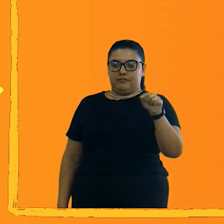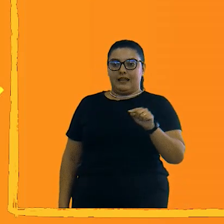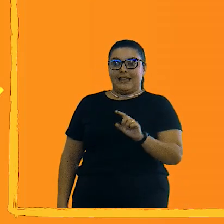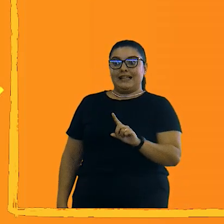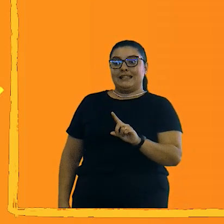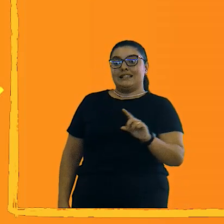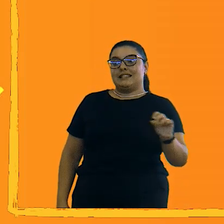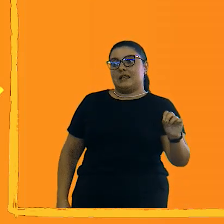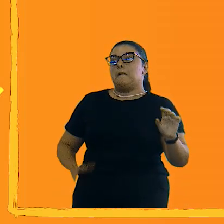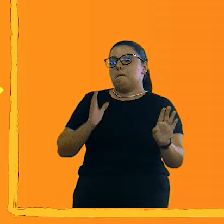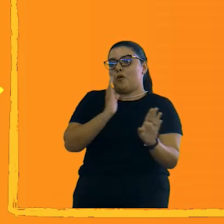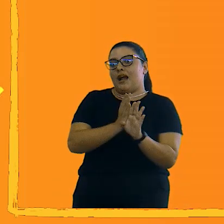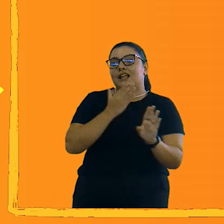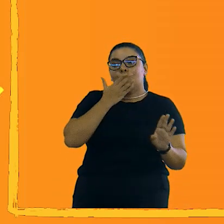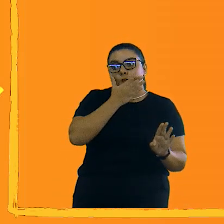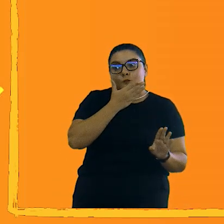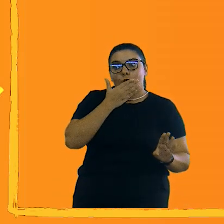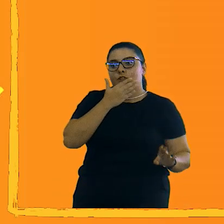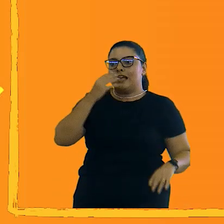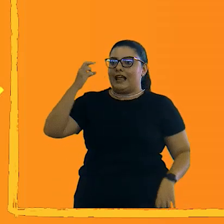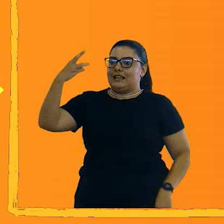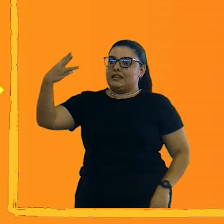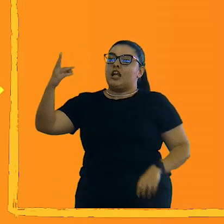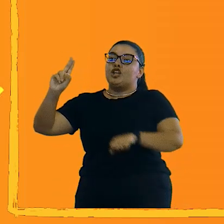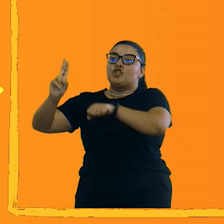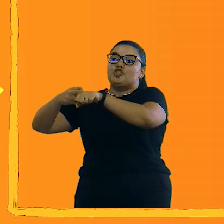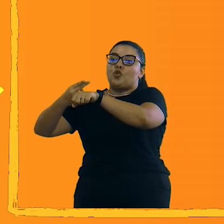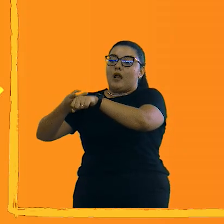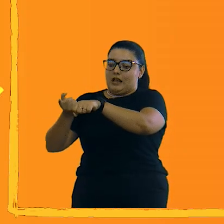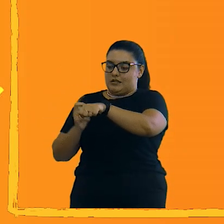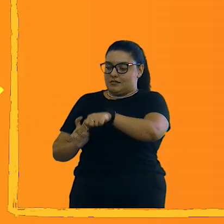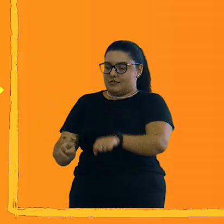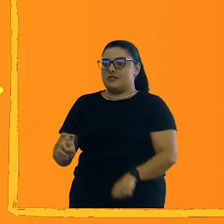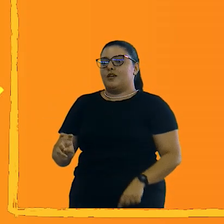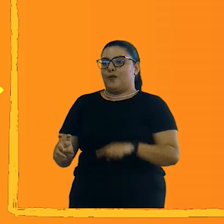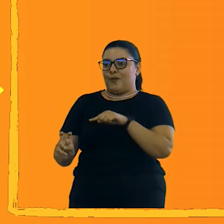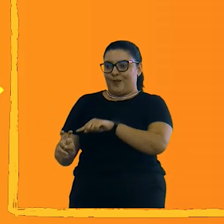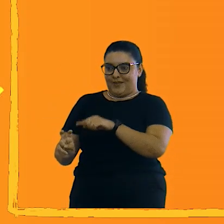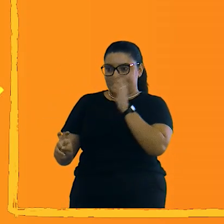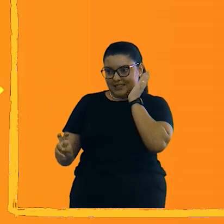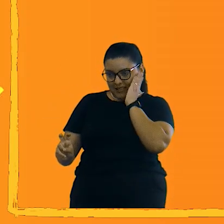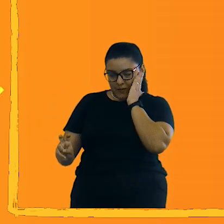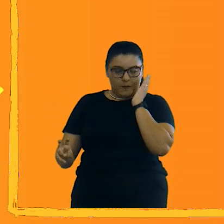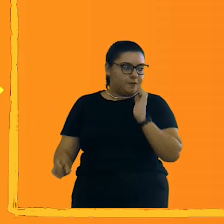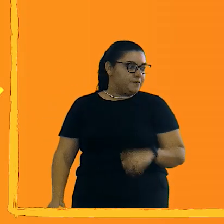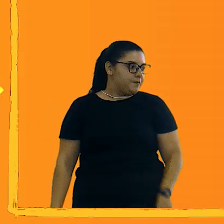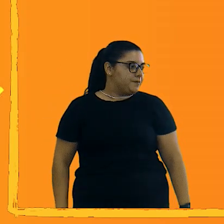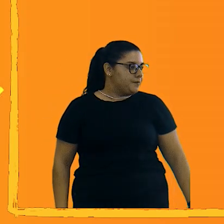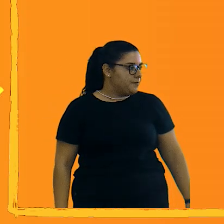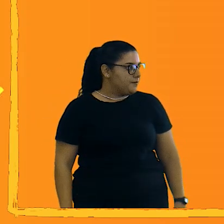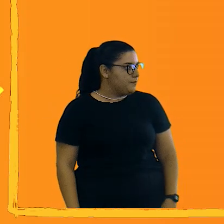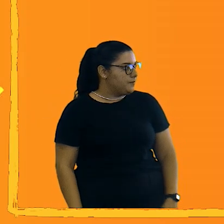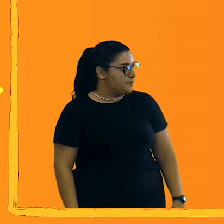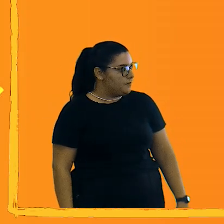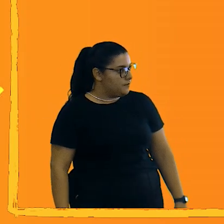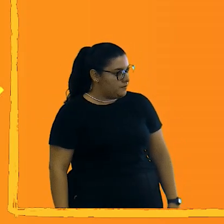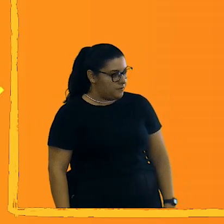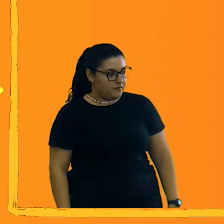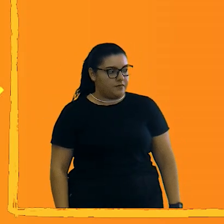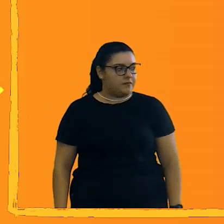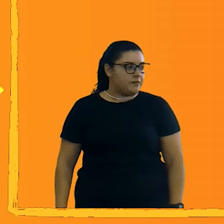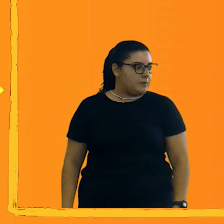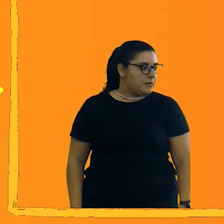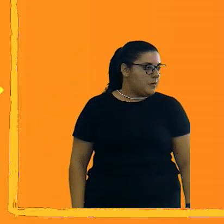para 100 assim como TRS está para C percebe uma coisa levanta a cabeça olha para mim percebe